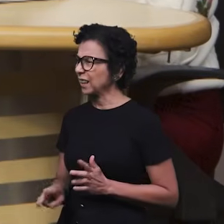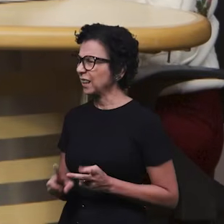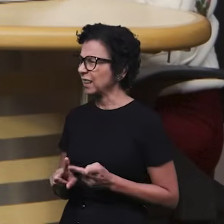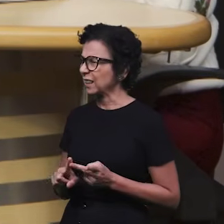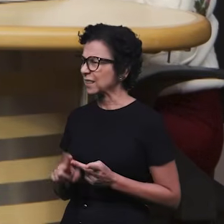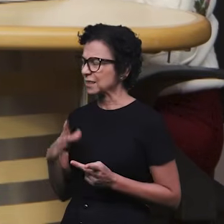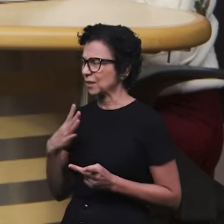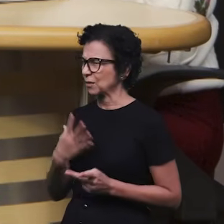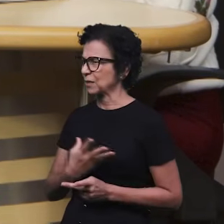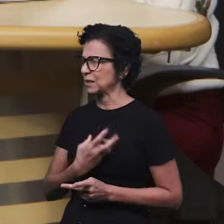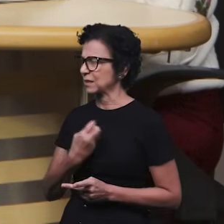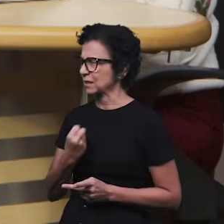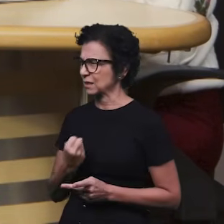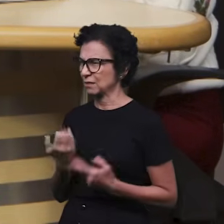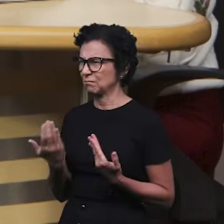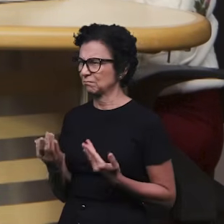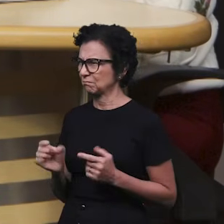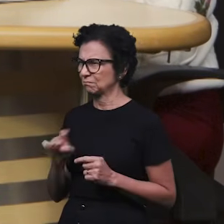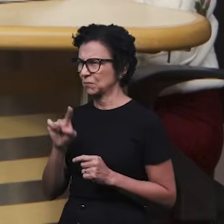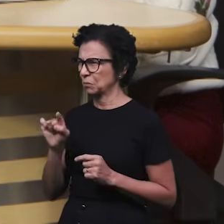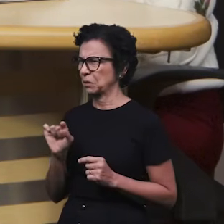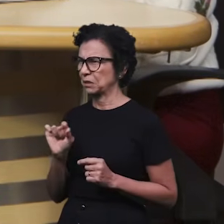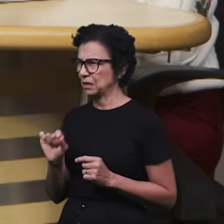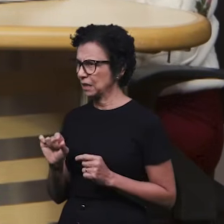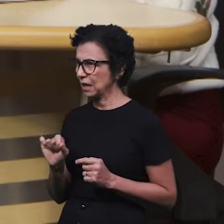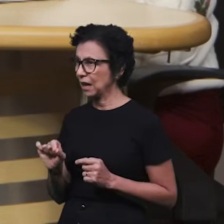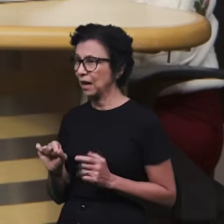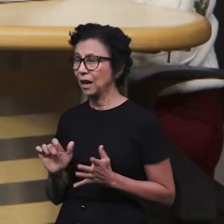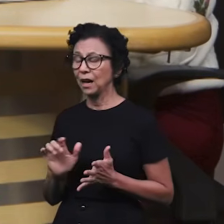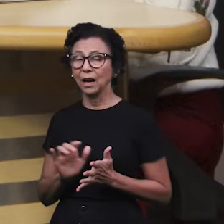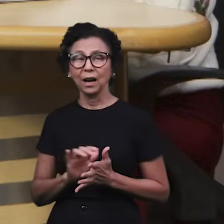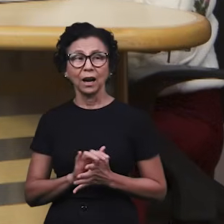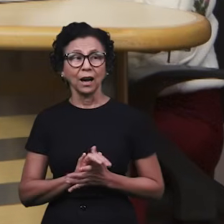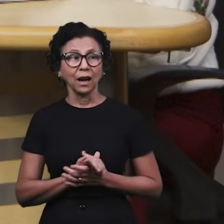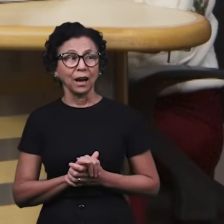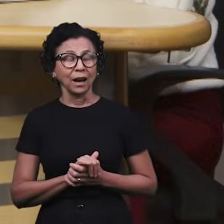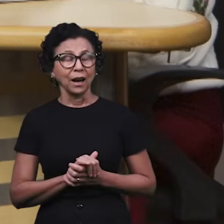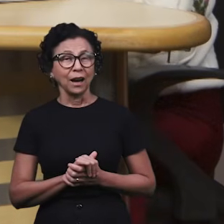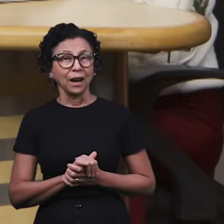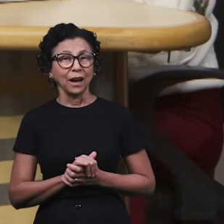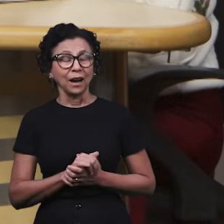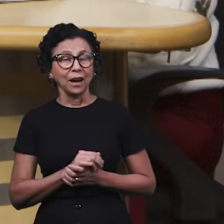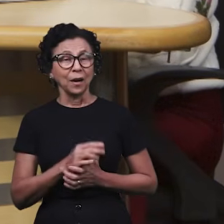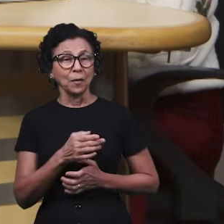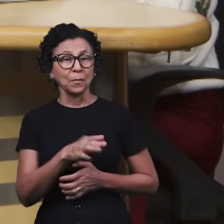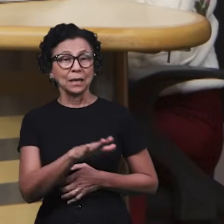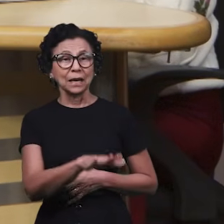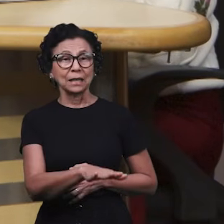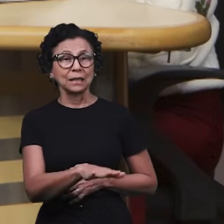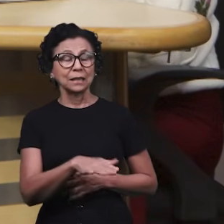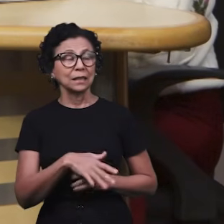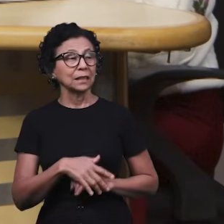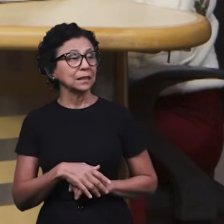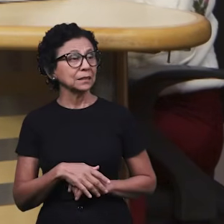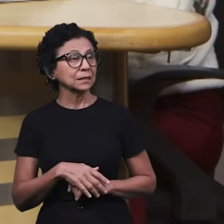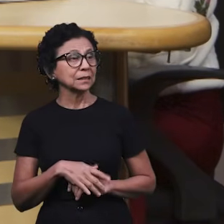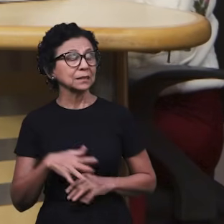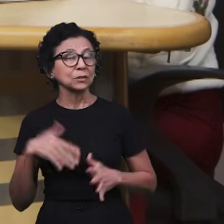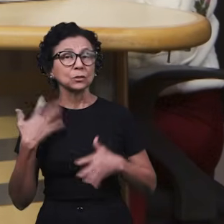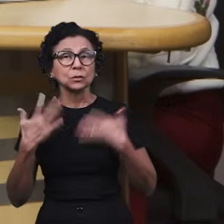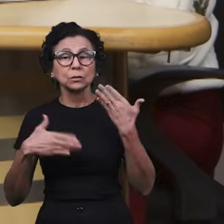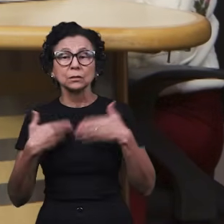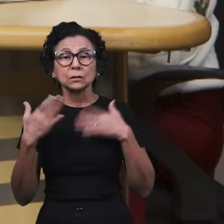valor da salvação. E naquela conversa, ele se sentiu tão alegre, tão feliz, como quem encontrou a pérola de